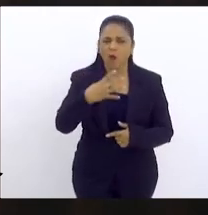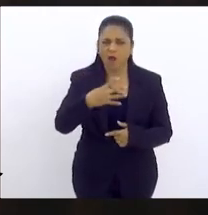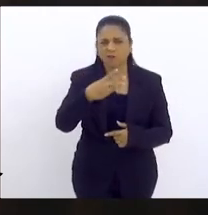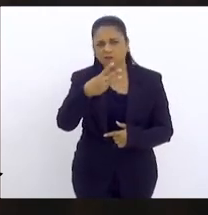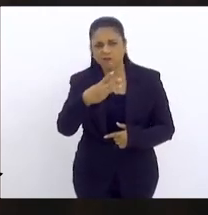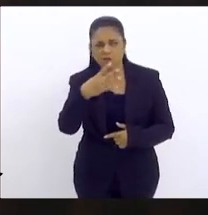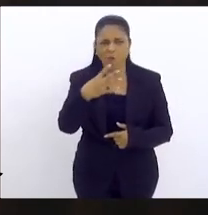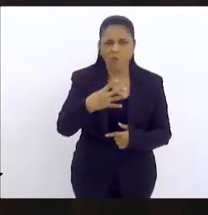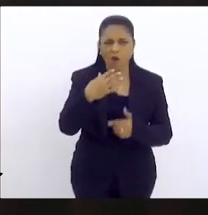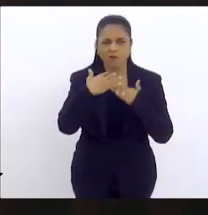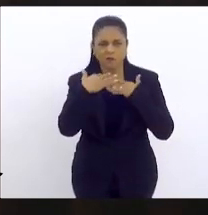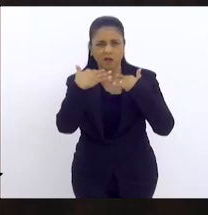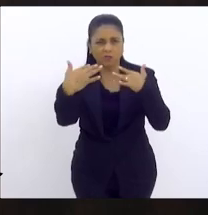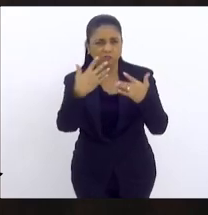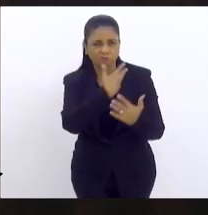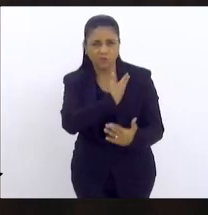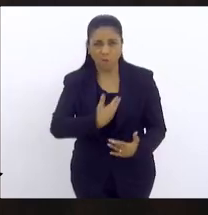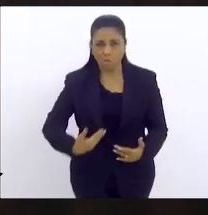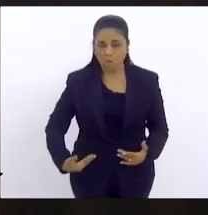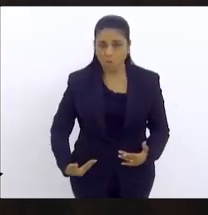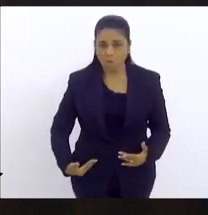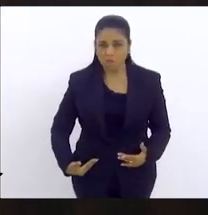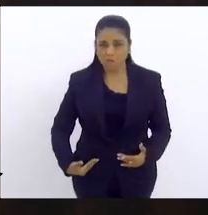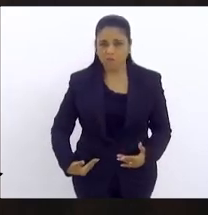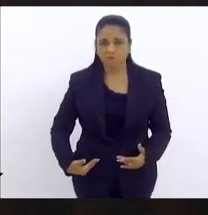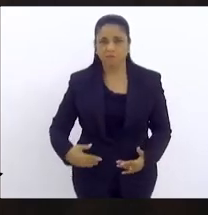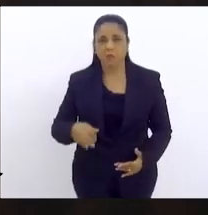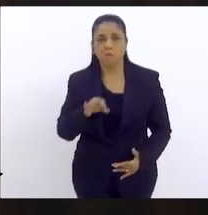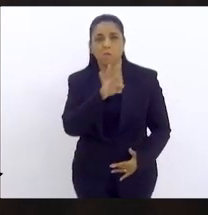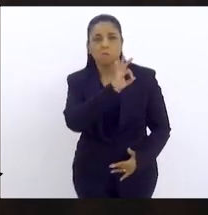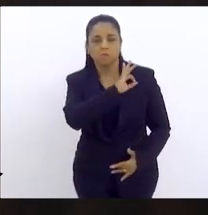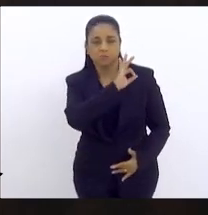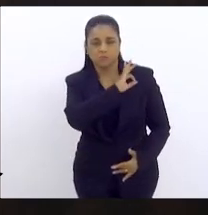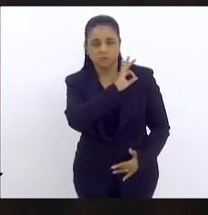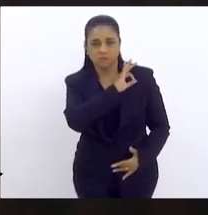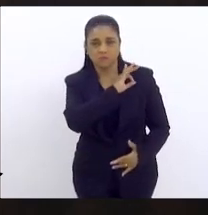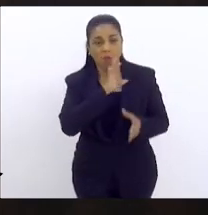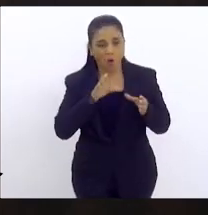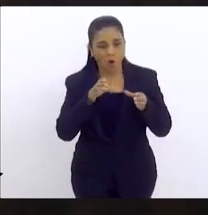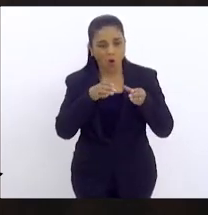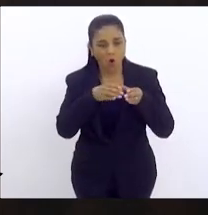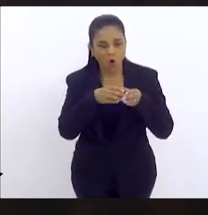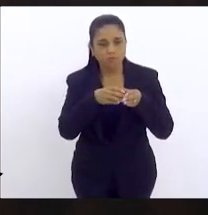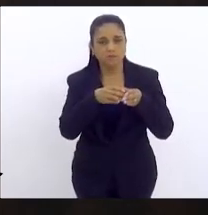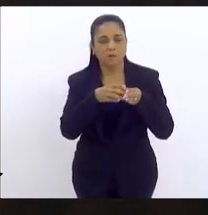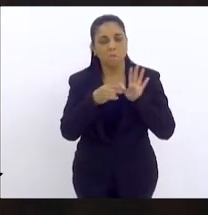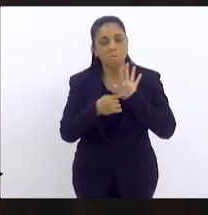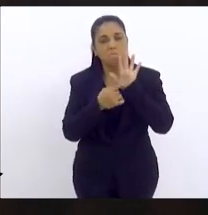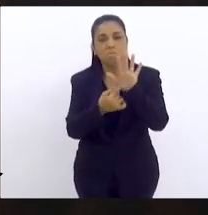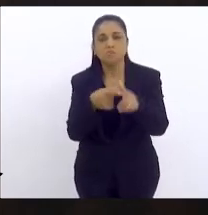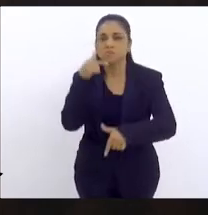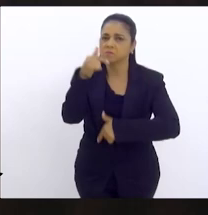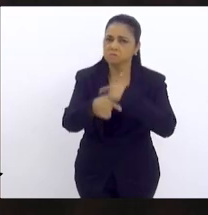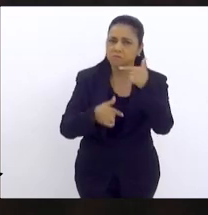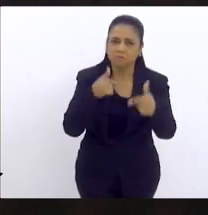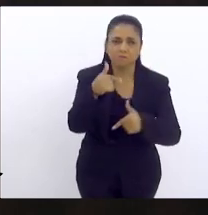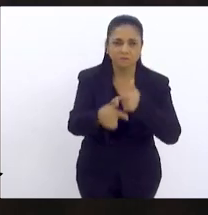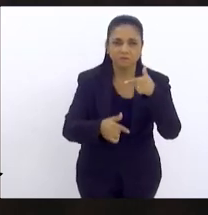não é isso terceira audiência pública a gente a demonstração com a nossa comissão ela vem Trabalhando muito né